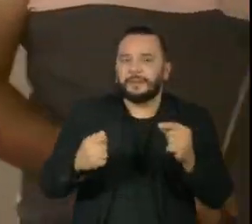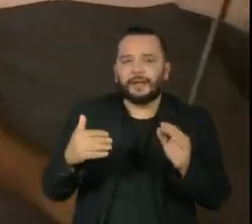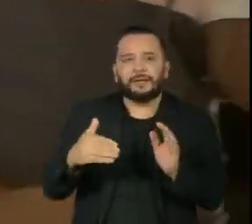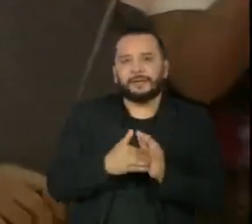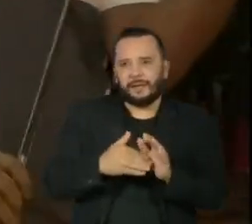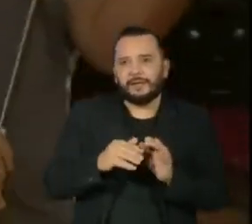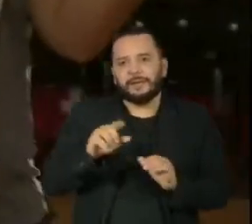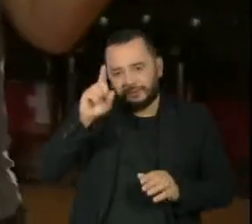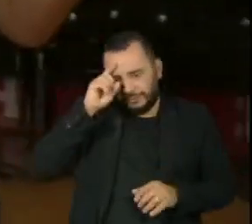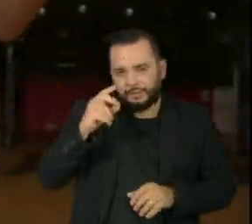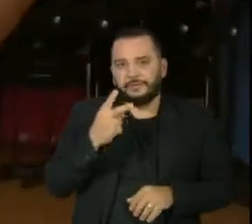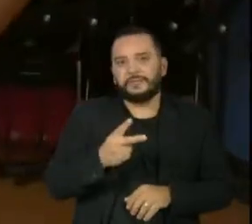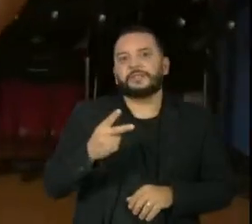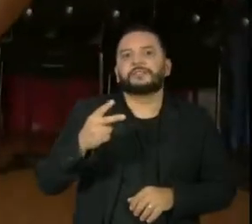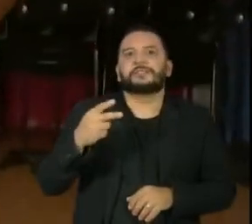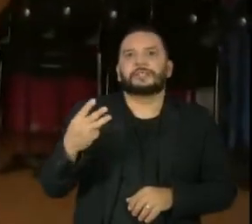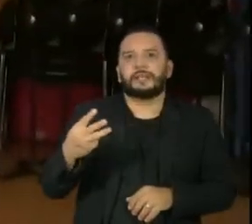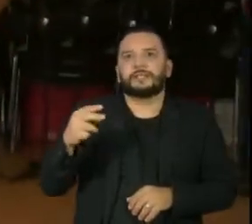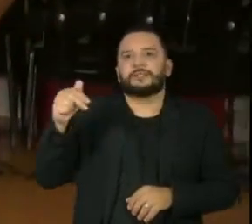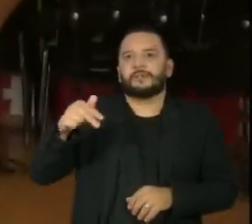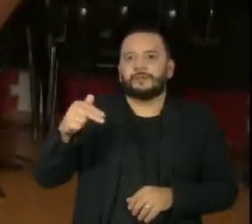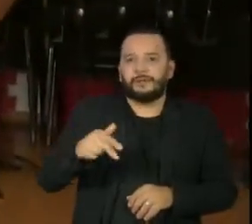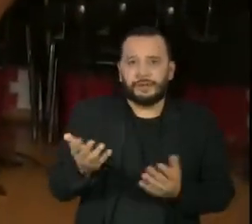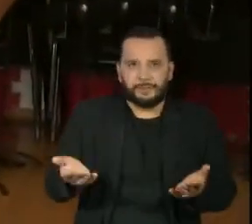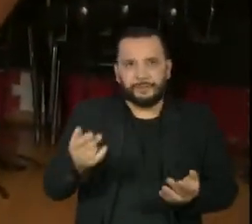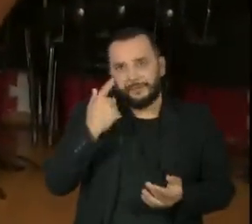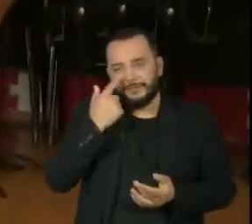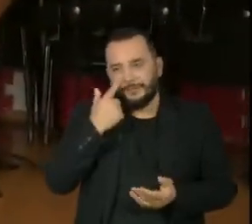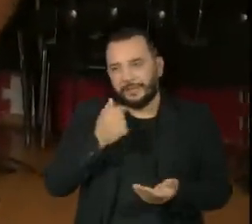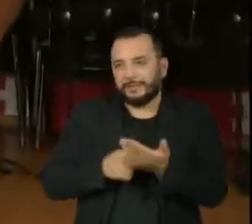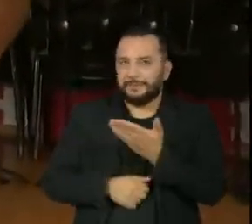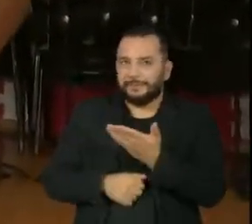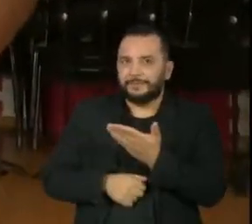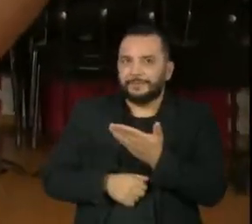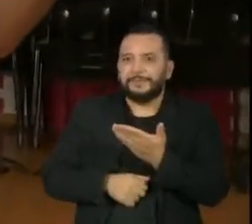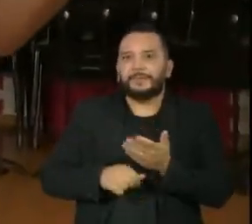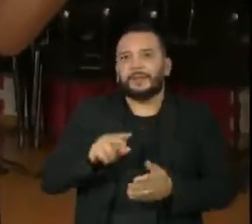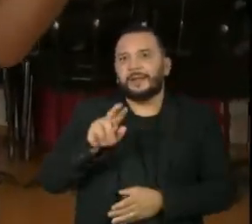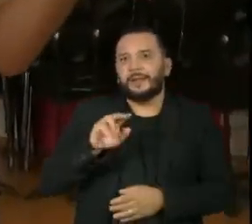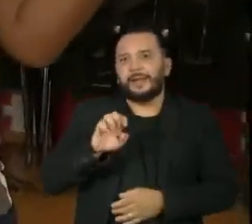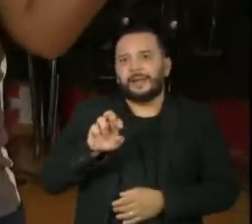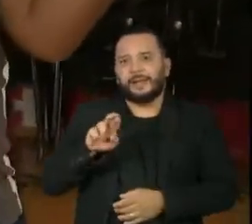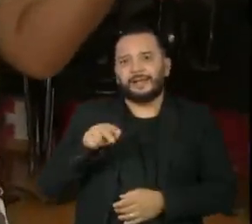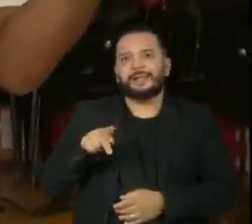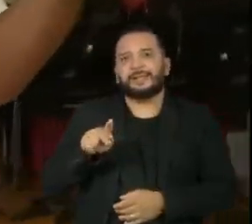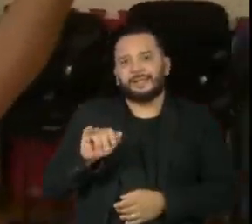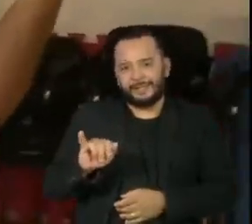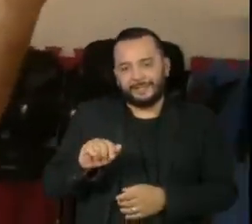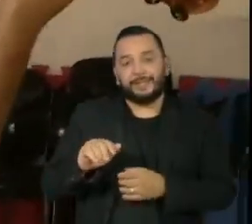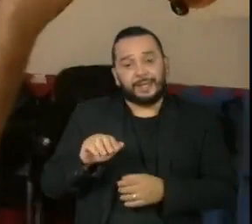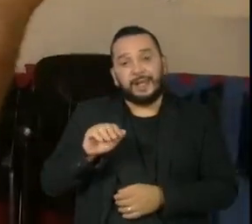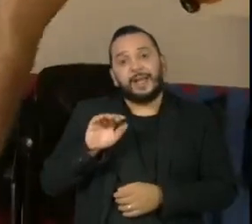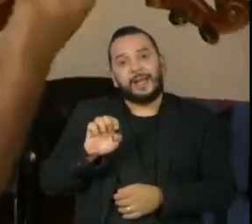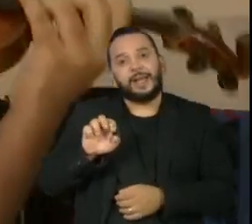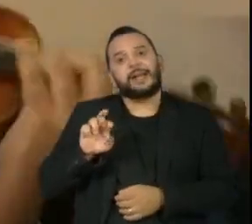o dia 23 de novembro. E a gente ouve um pouquinho mais aqui do show do Eric, aluno da escola.